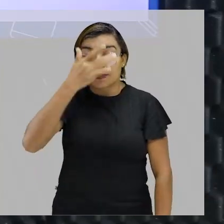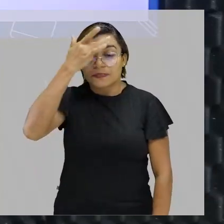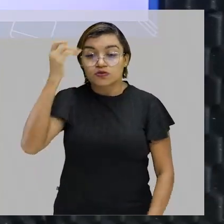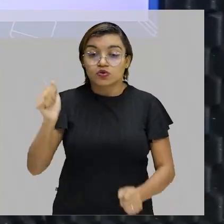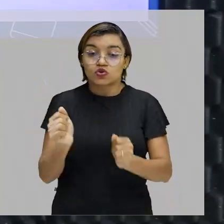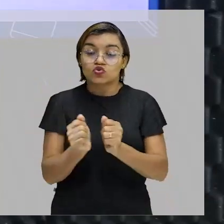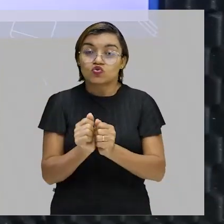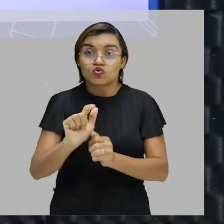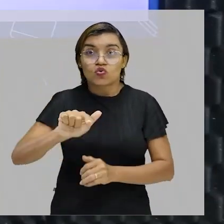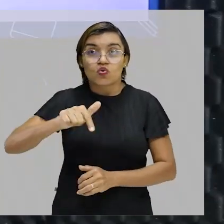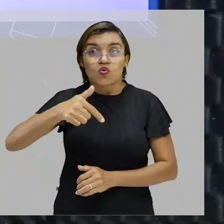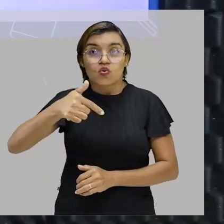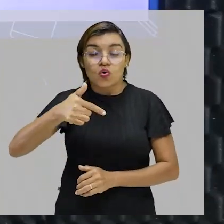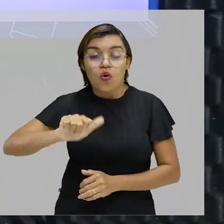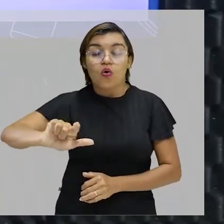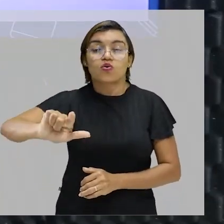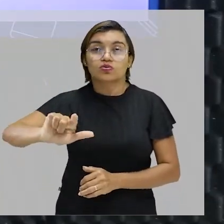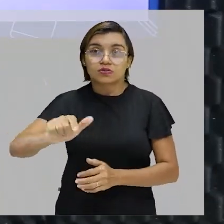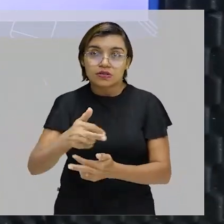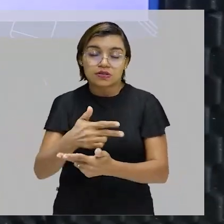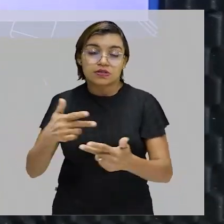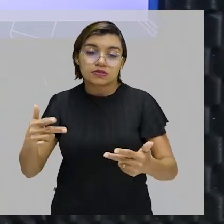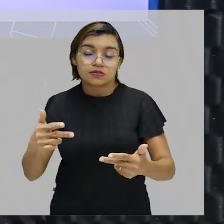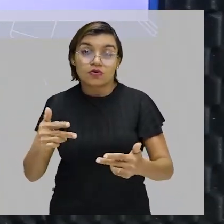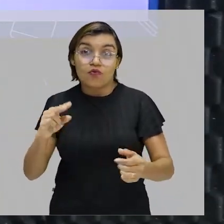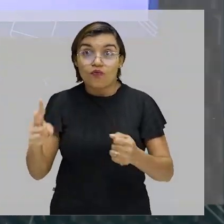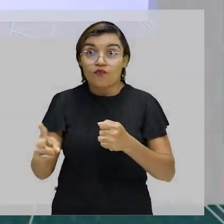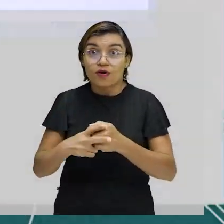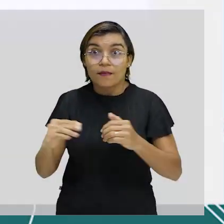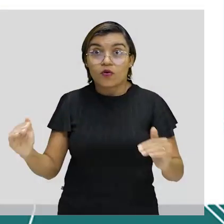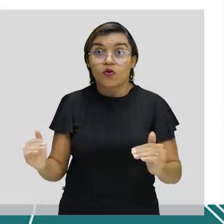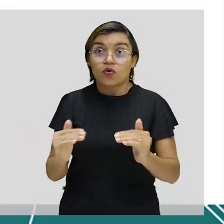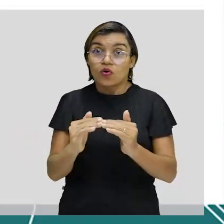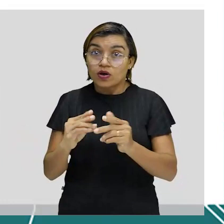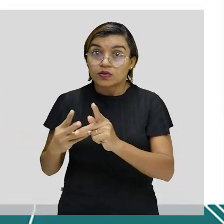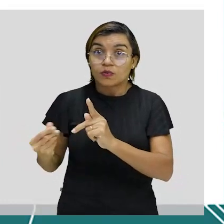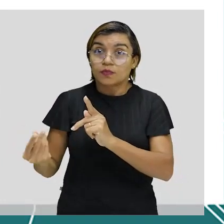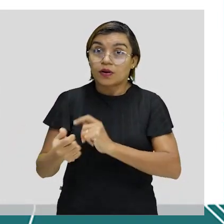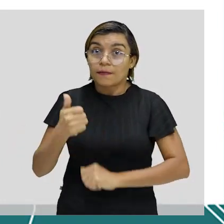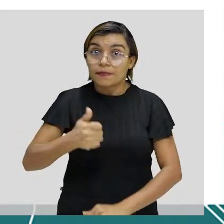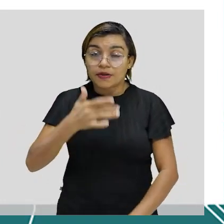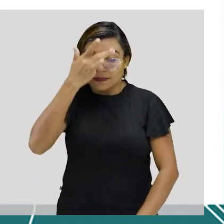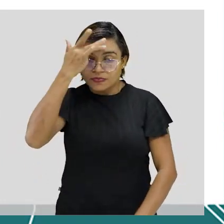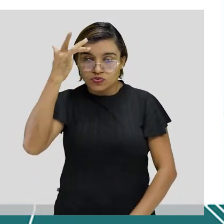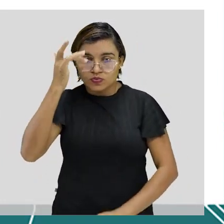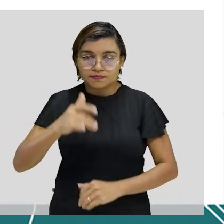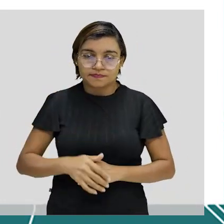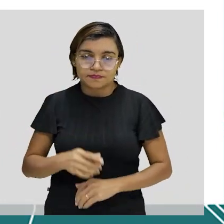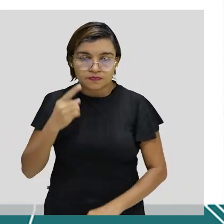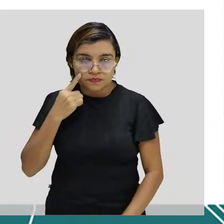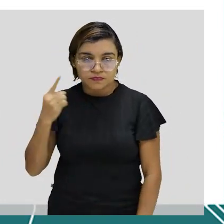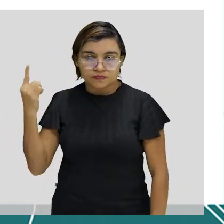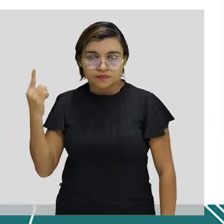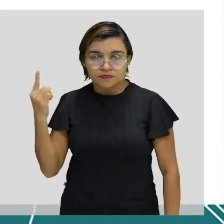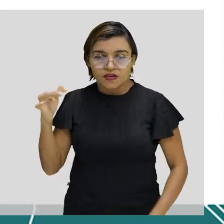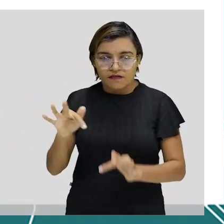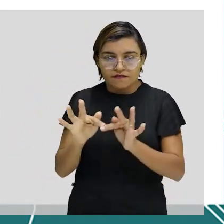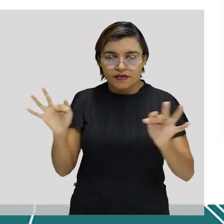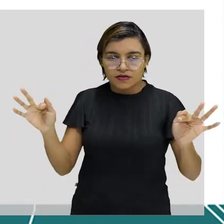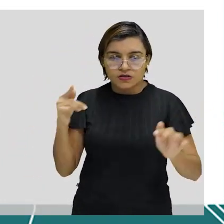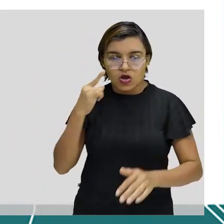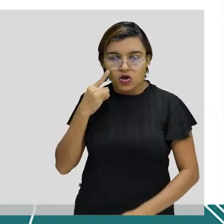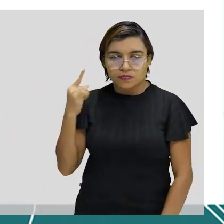vai concordar no plural em primeira pessoa. Olha só, aí mais uma vez, sujeito formado por